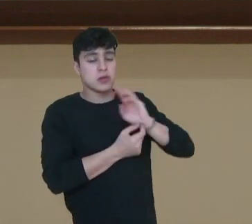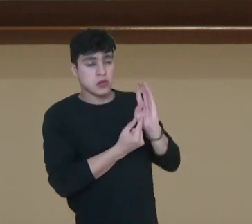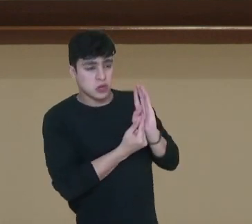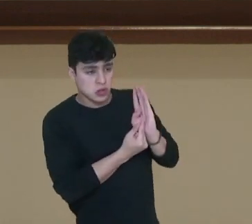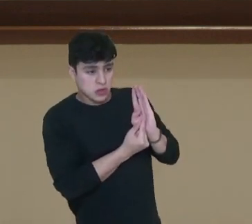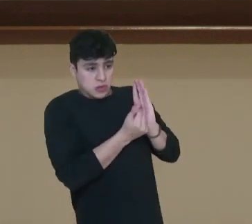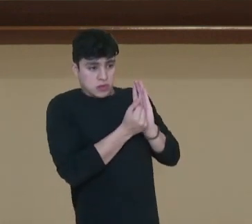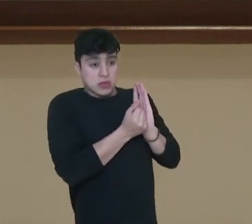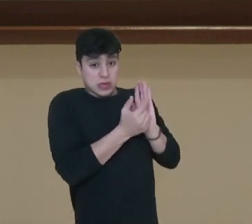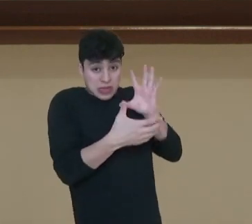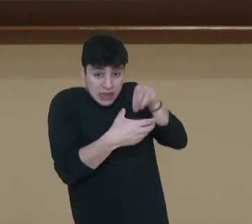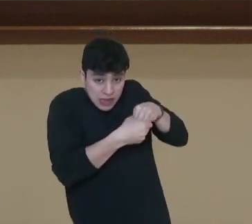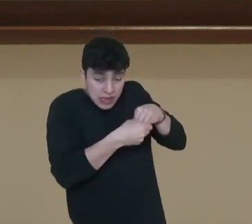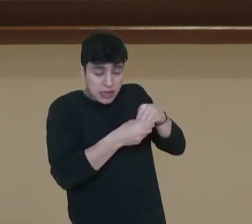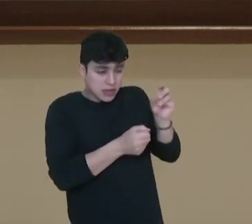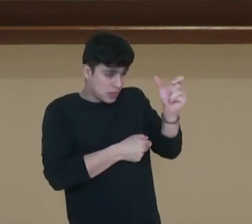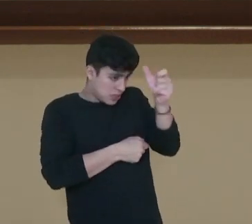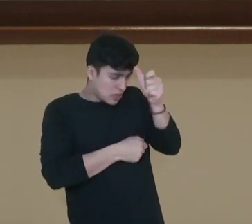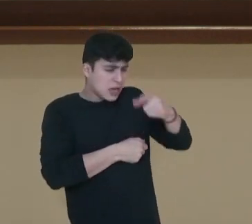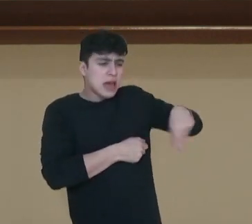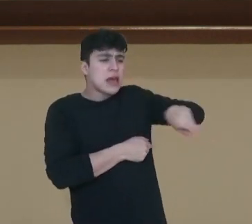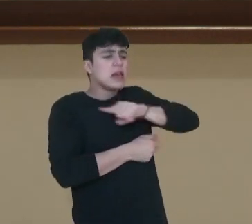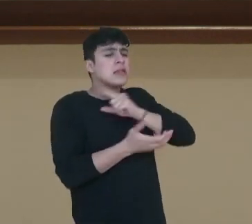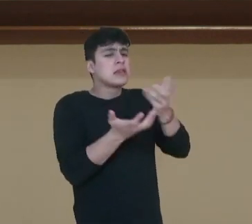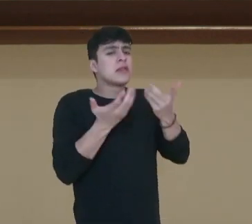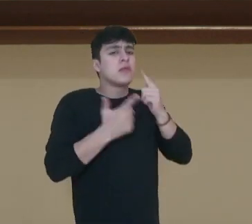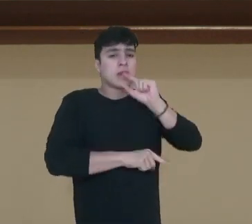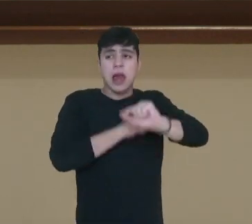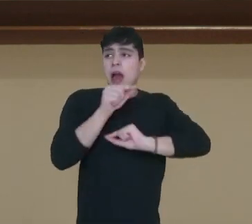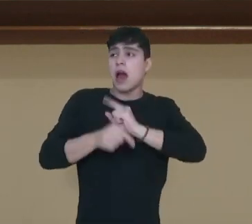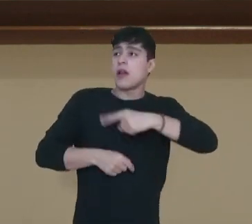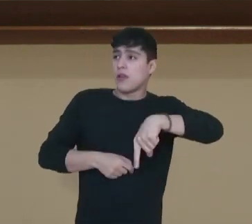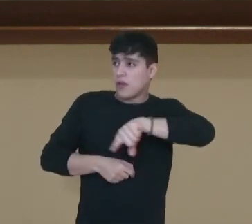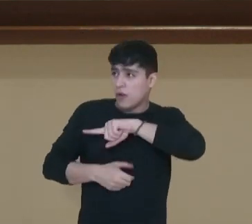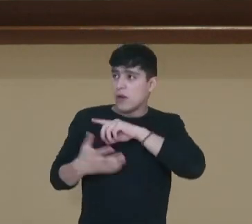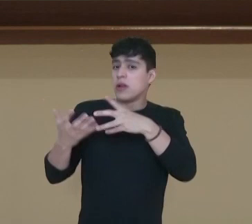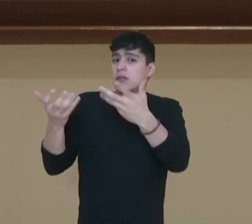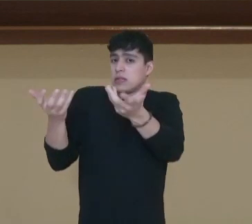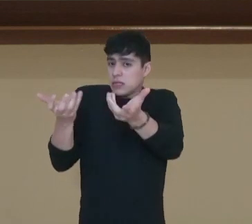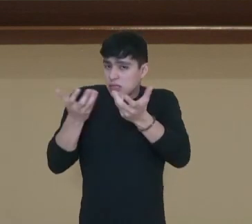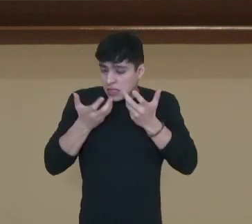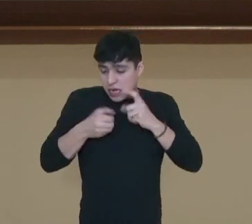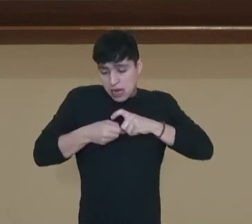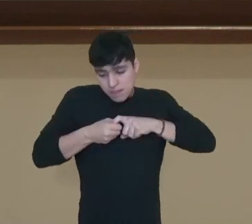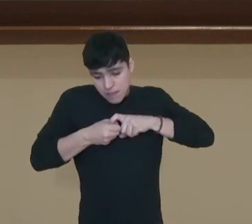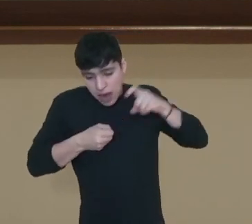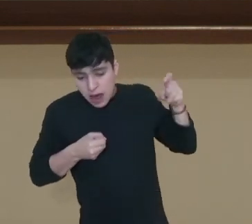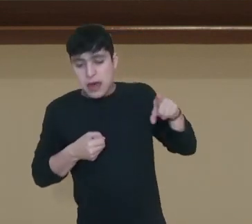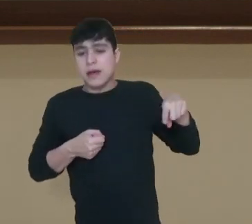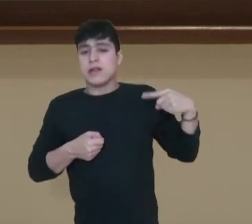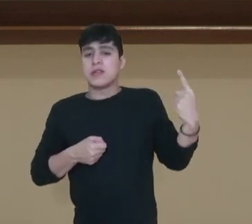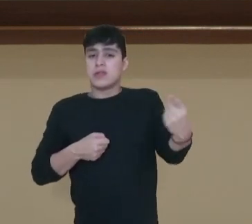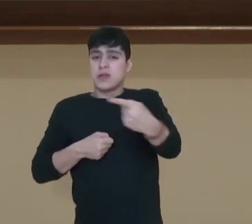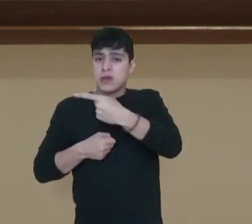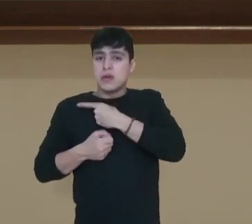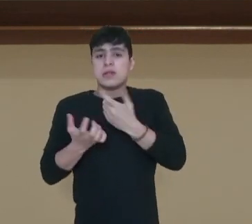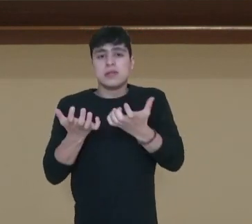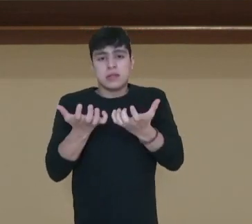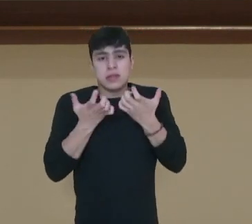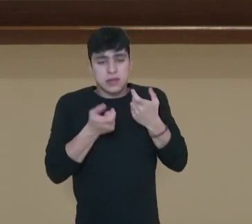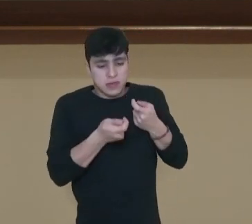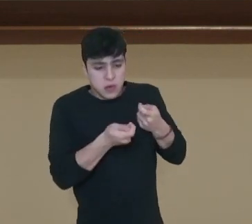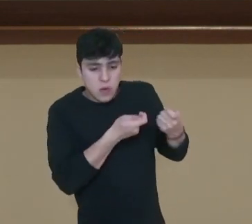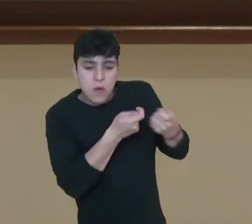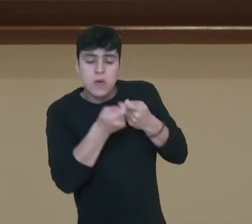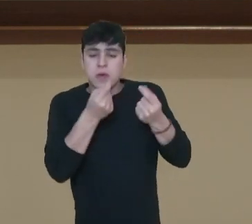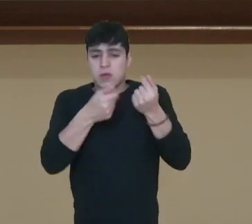ali indianos. Era o aumento da autonomia da Índia, uma autonomia administrativa, econômica. E qual